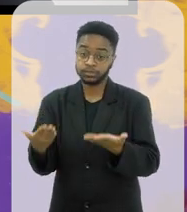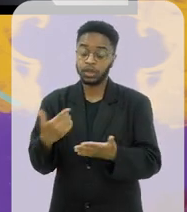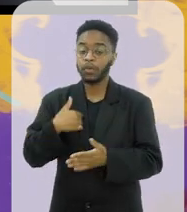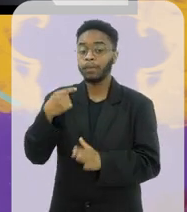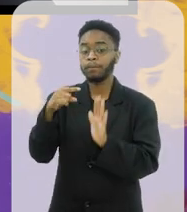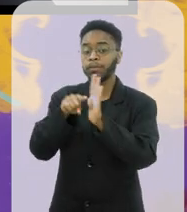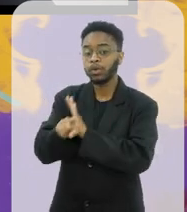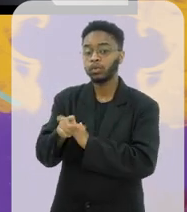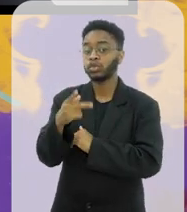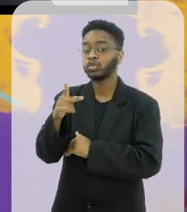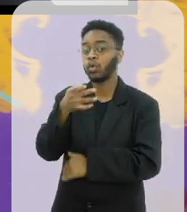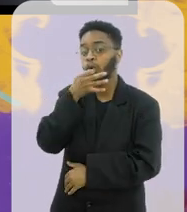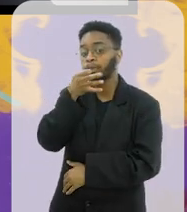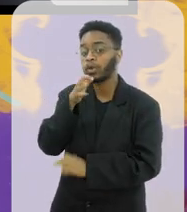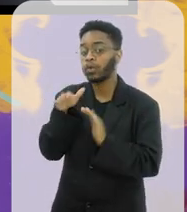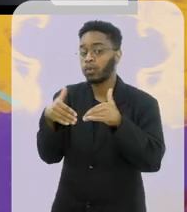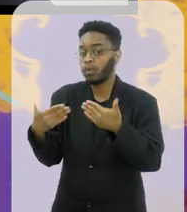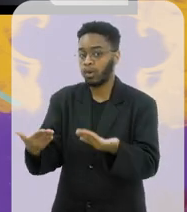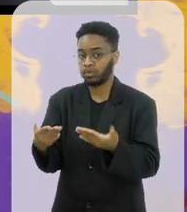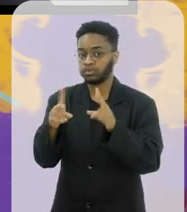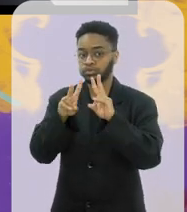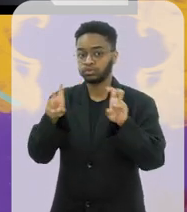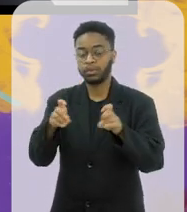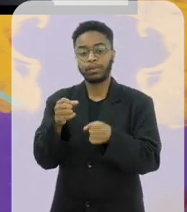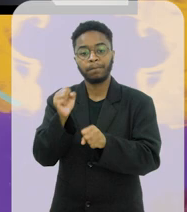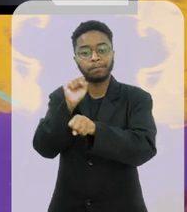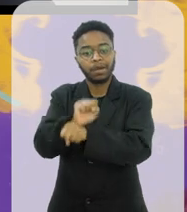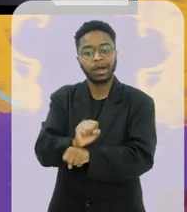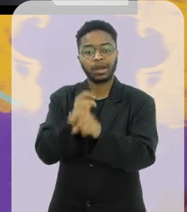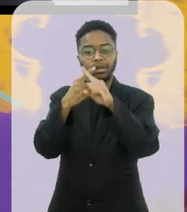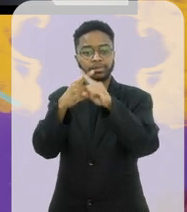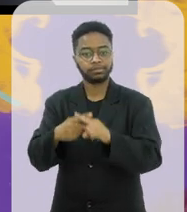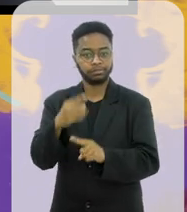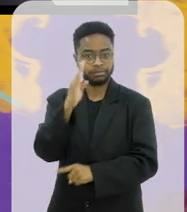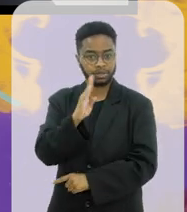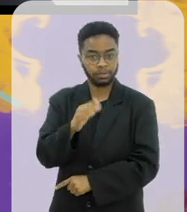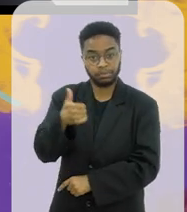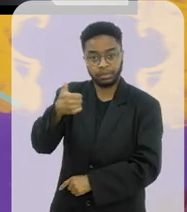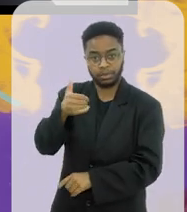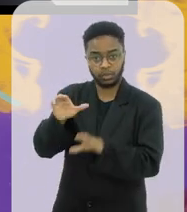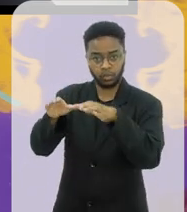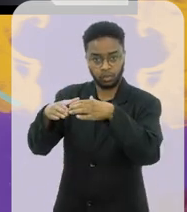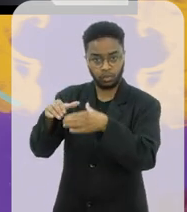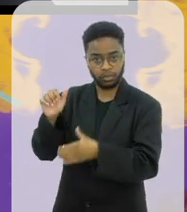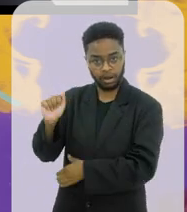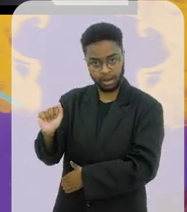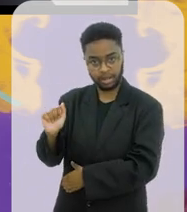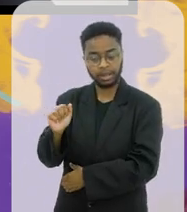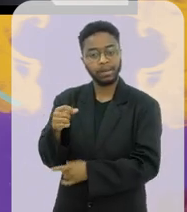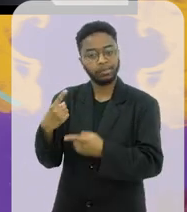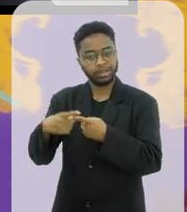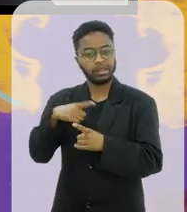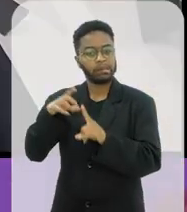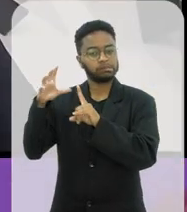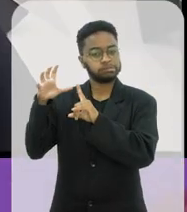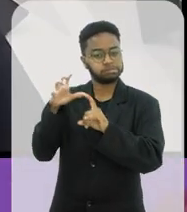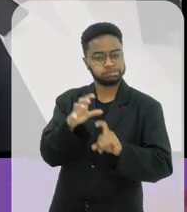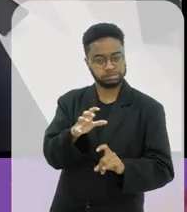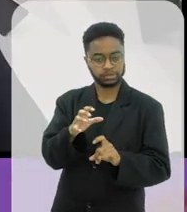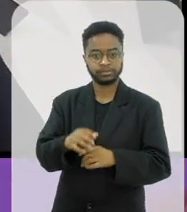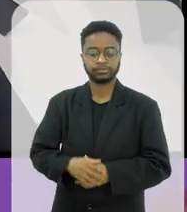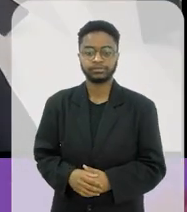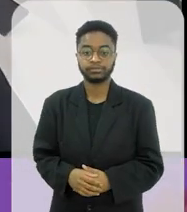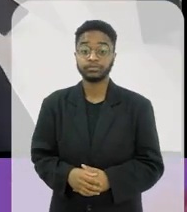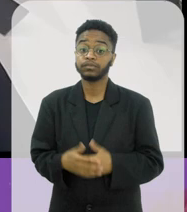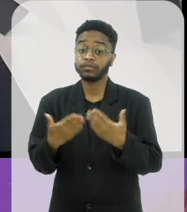tua opinião da paralisação do Campeonato Brasileiro da primeira divisão depois de muita pressão?